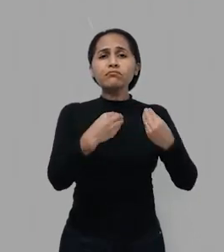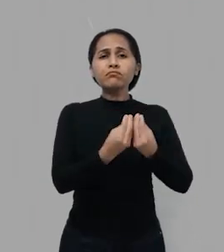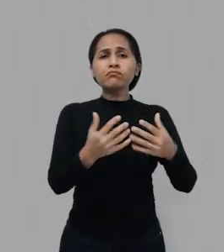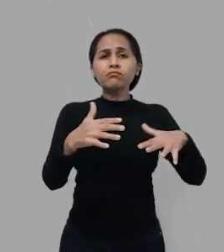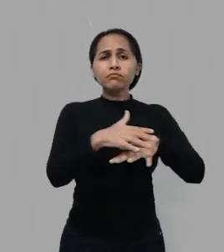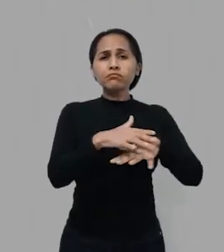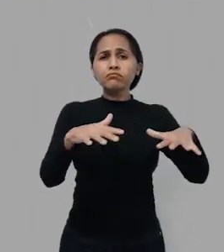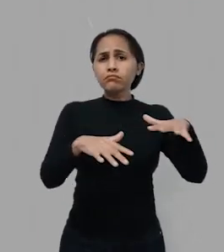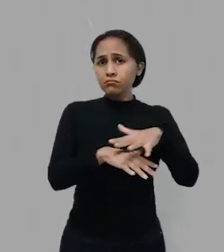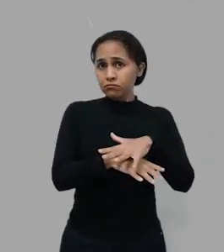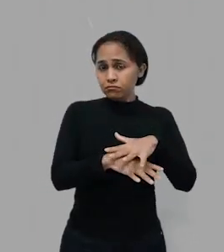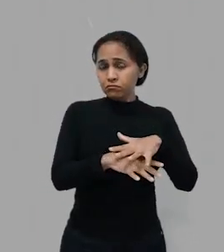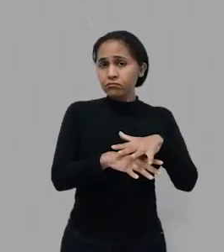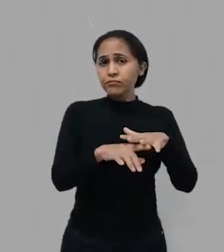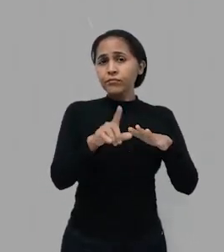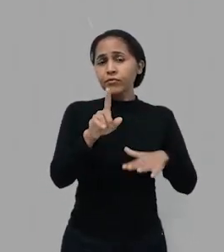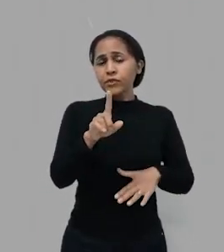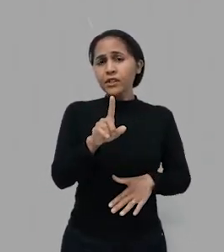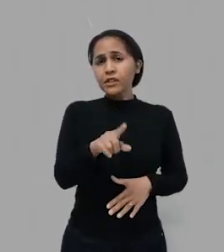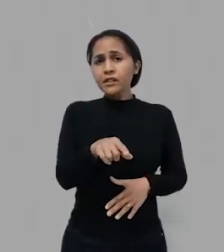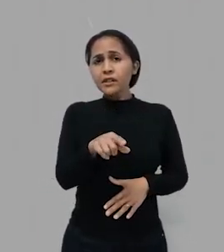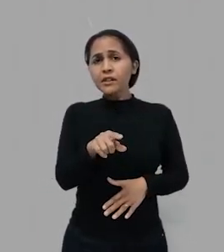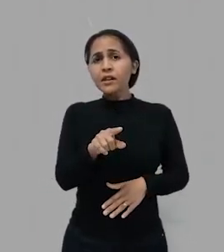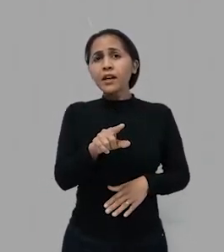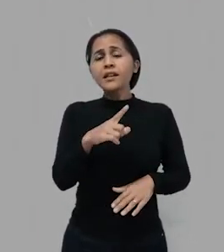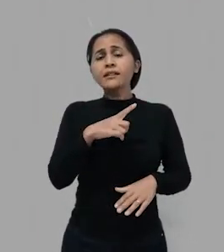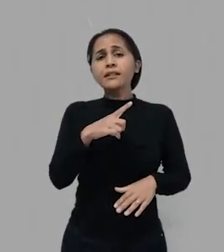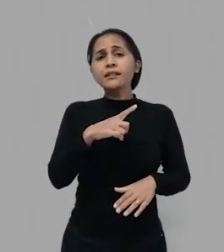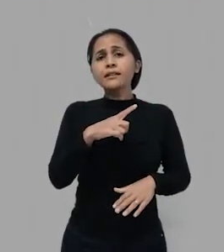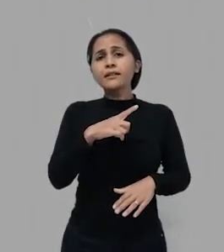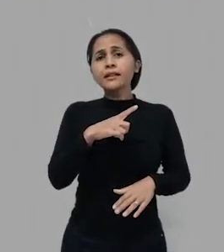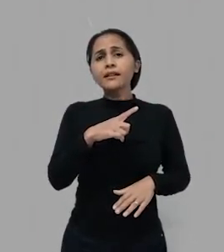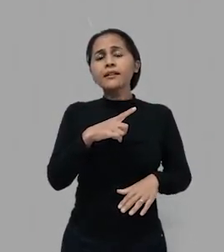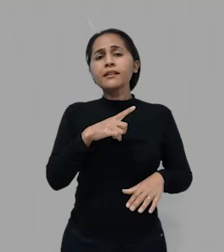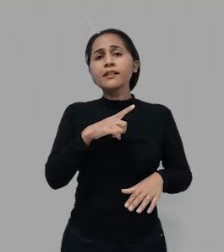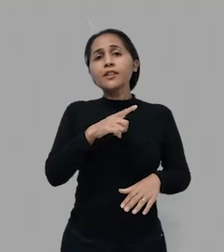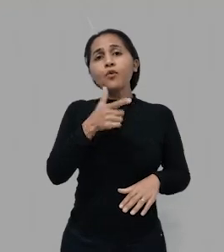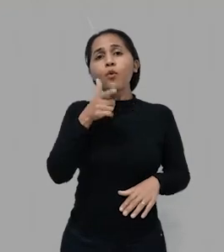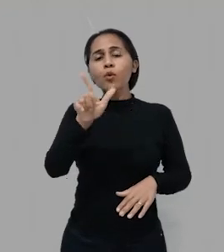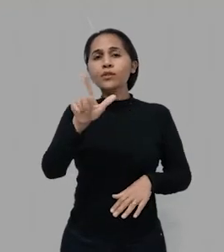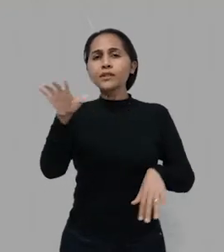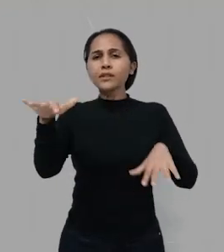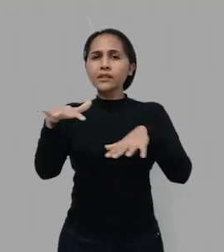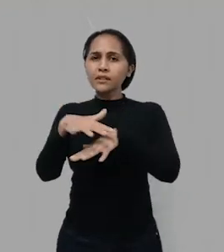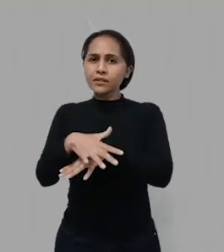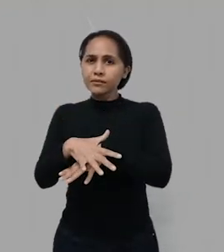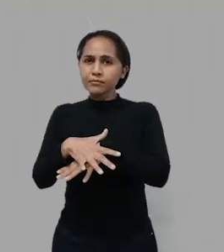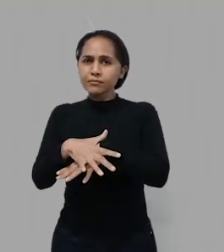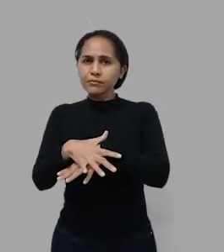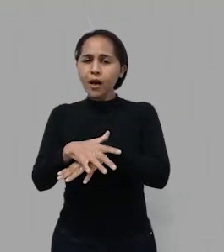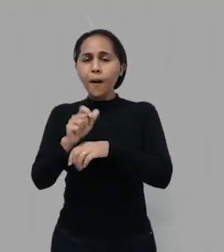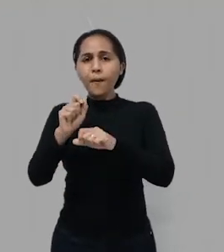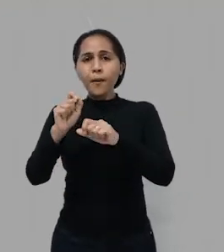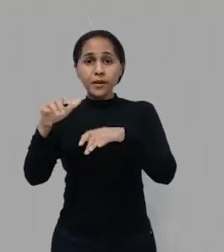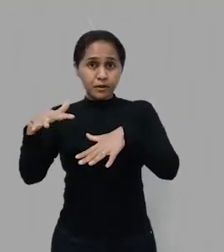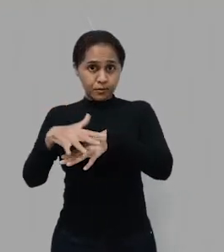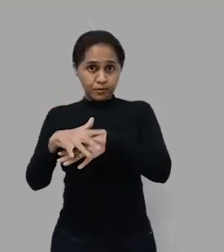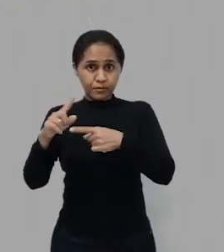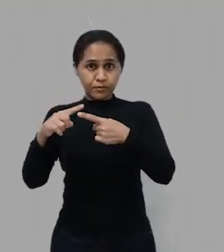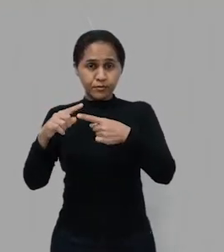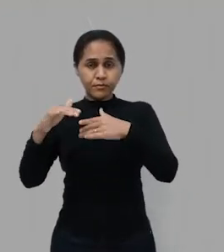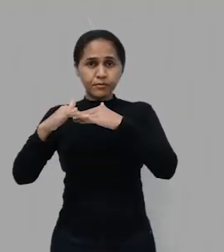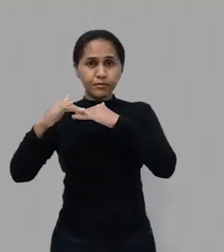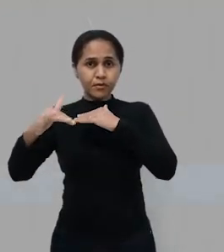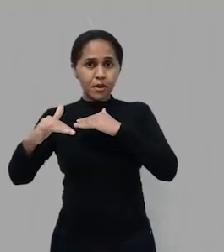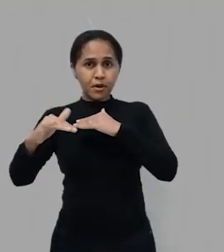Então, isômeros são aqueles compostos que vão apresentar casos de isomeria. E a isomeria pode ser isomeria plana e